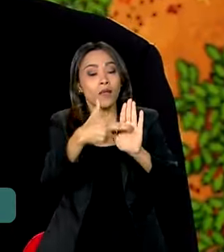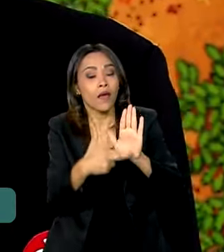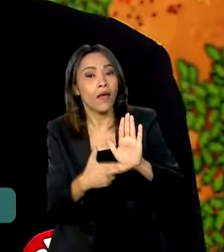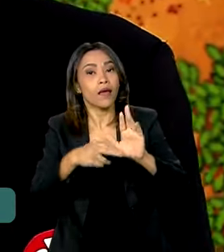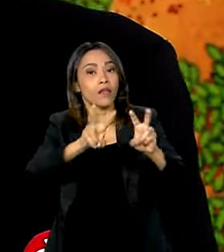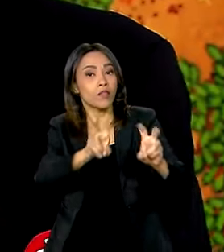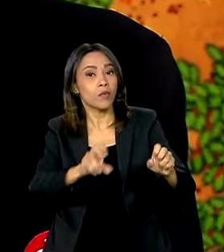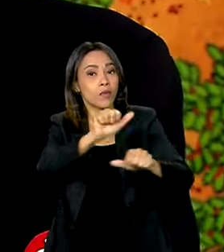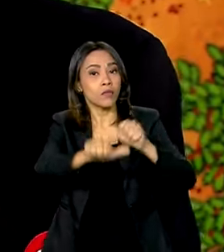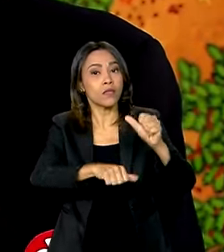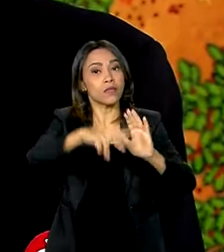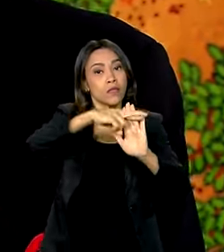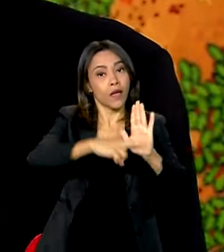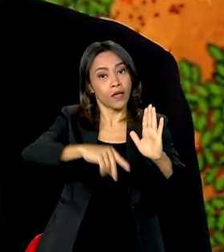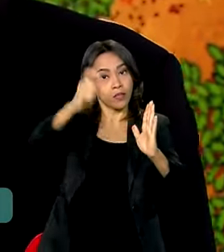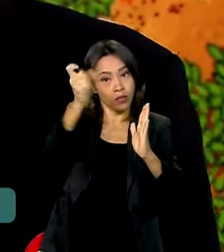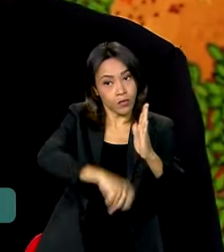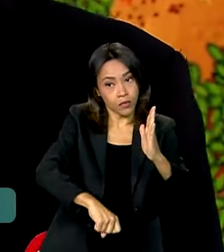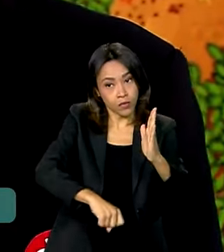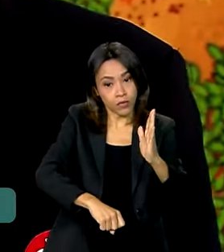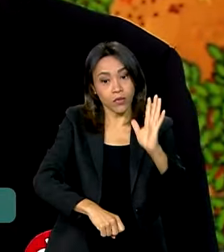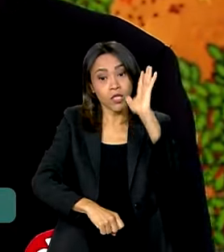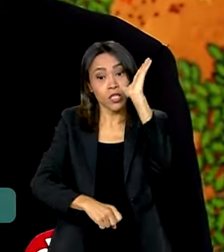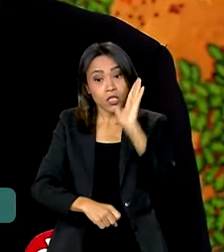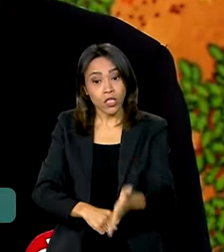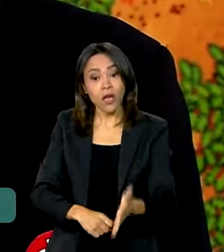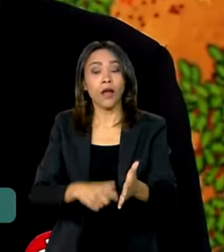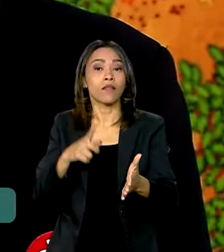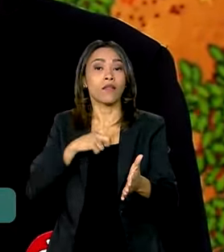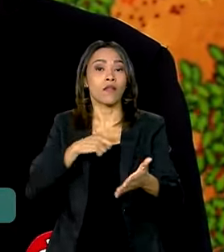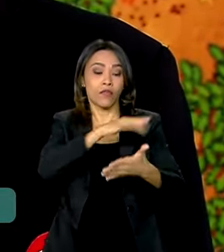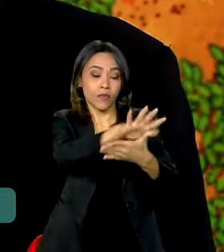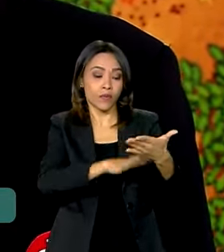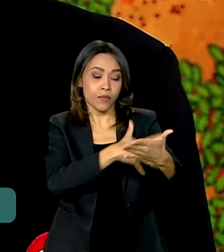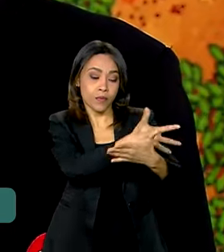tributária. Chegou um calendário do grupo de